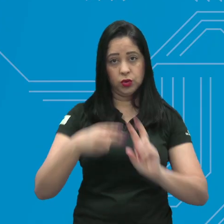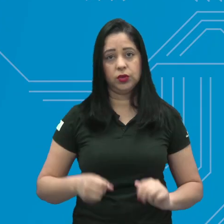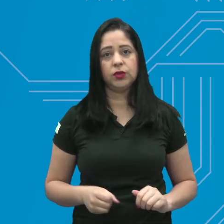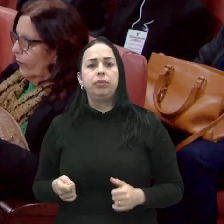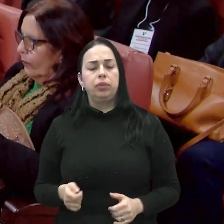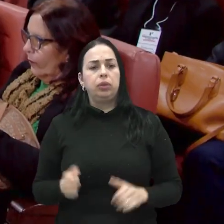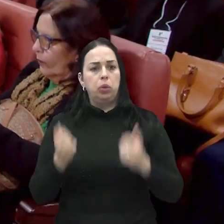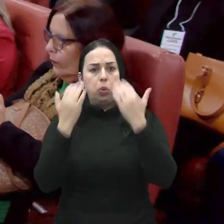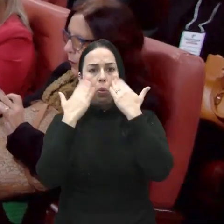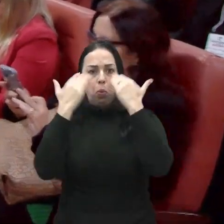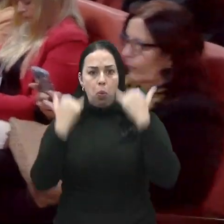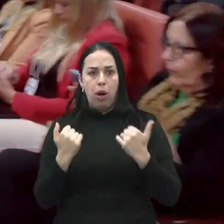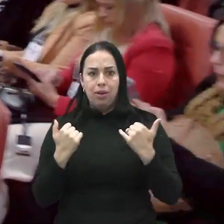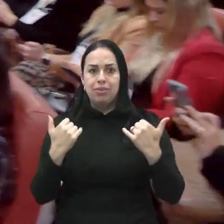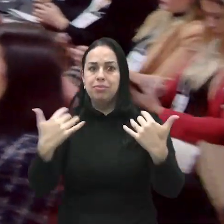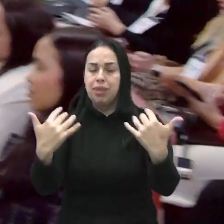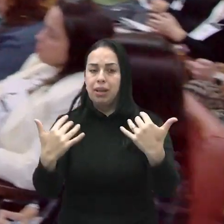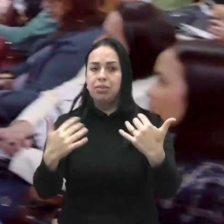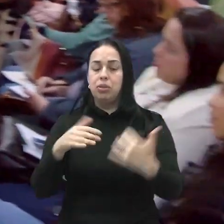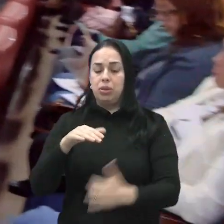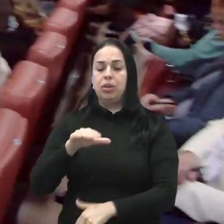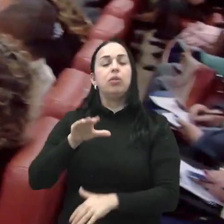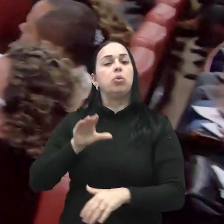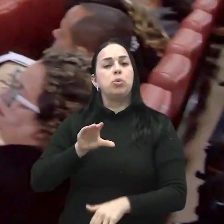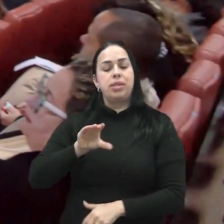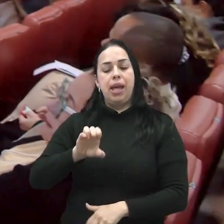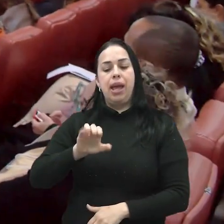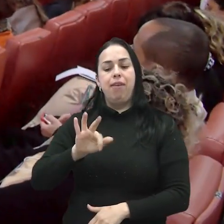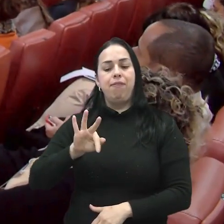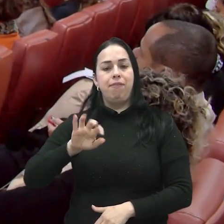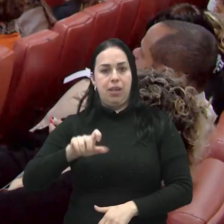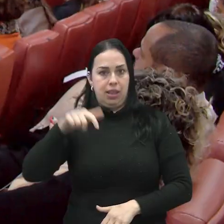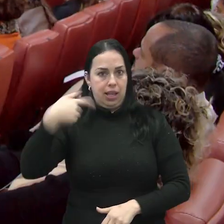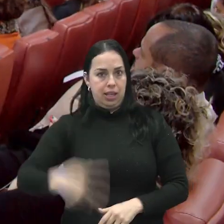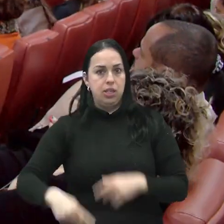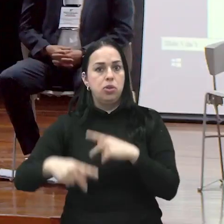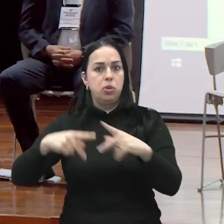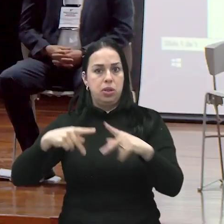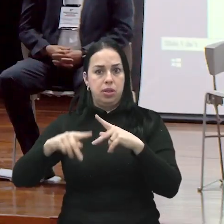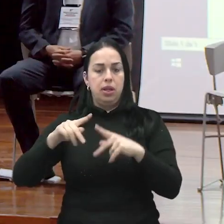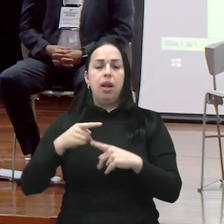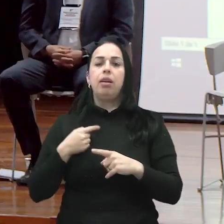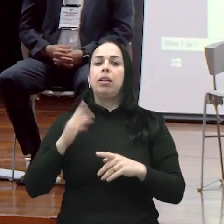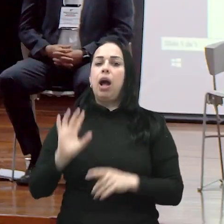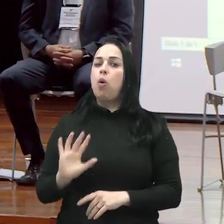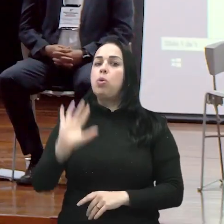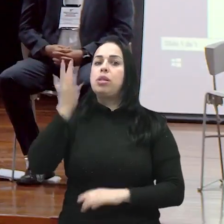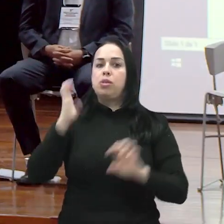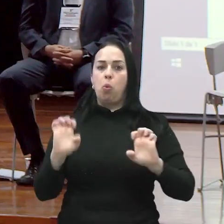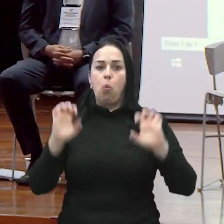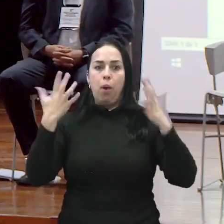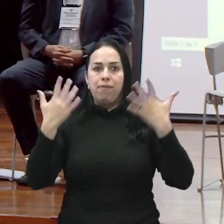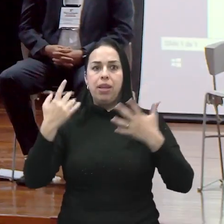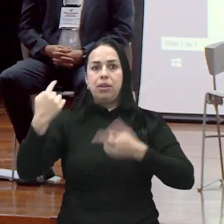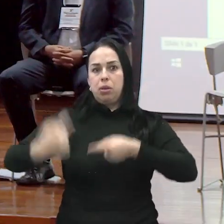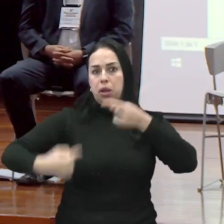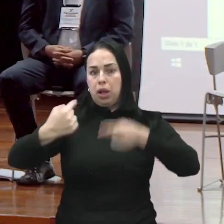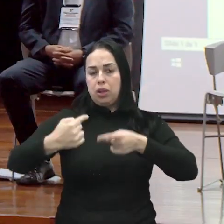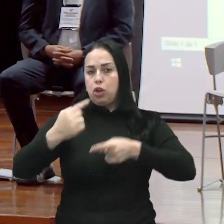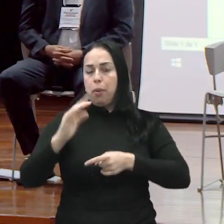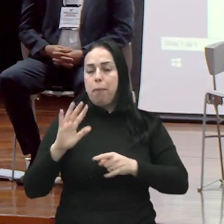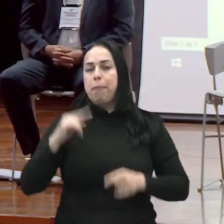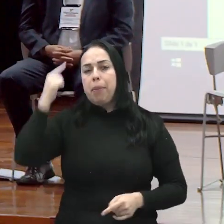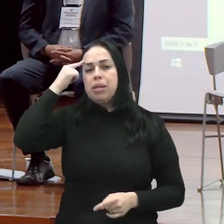SUS. O auditório do CEF de São José dos Campos sediou o debate sobre o futuro